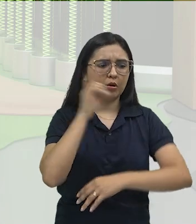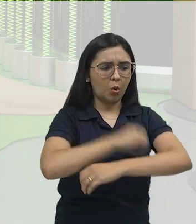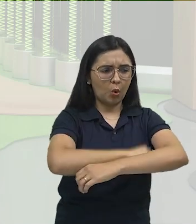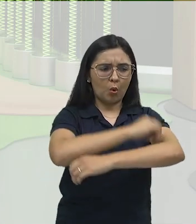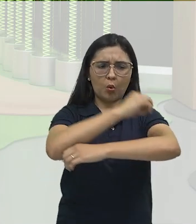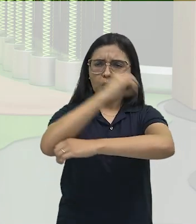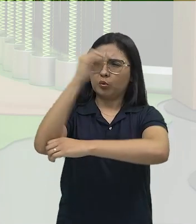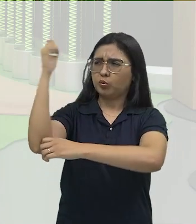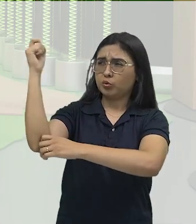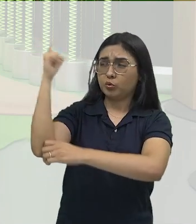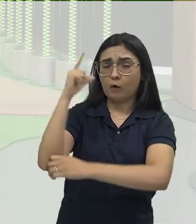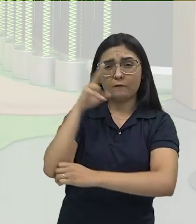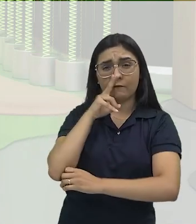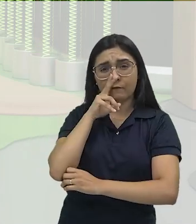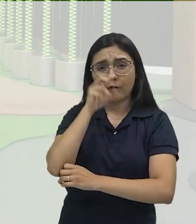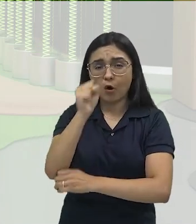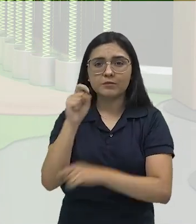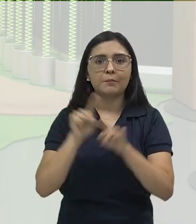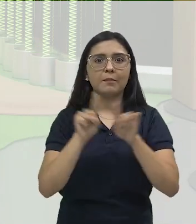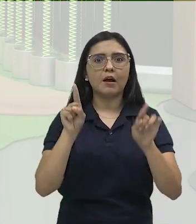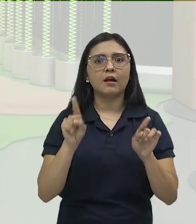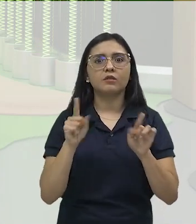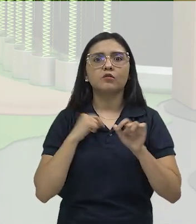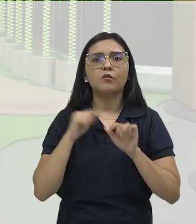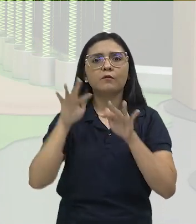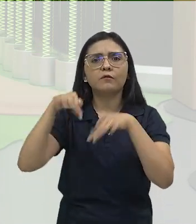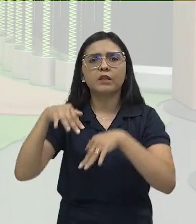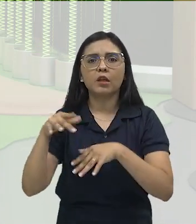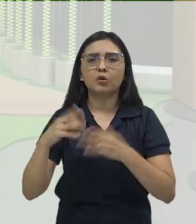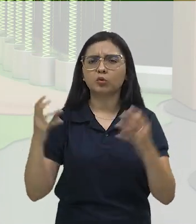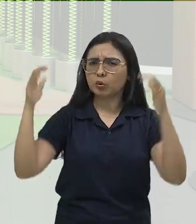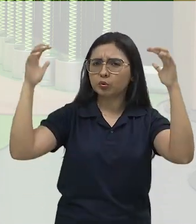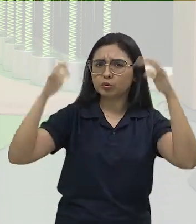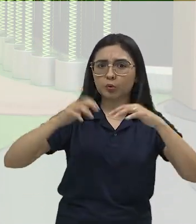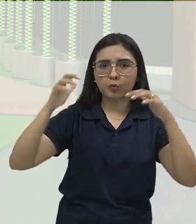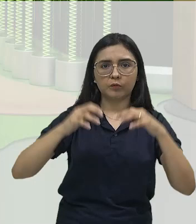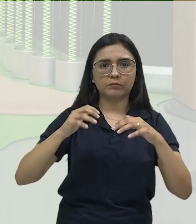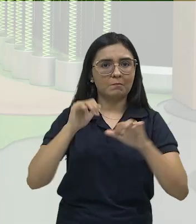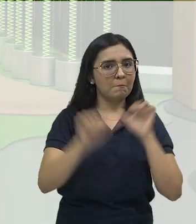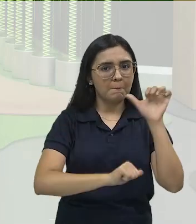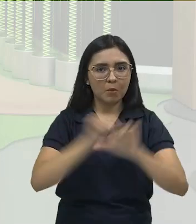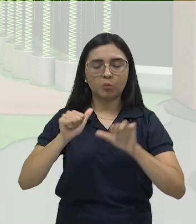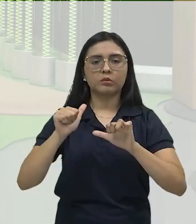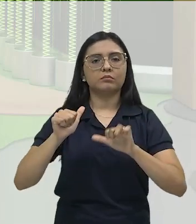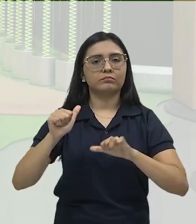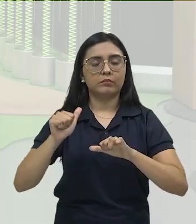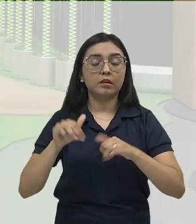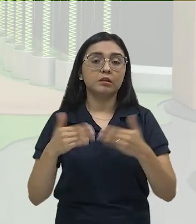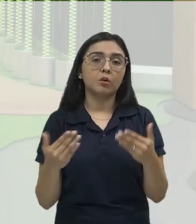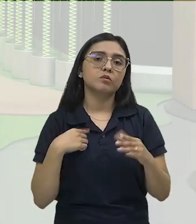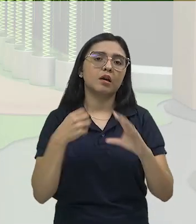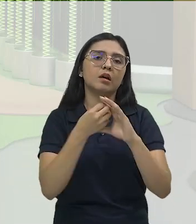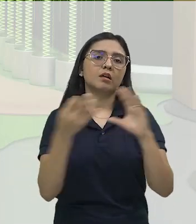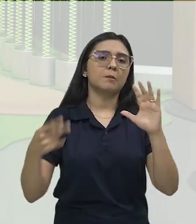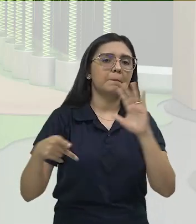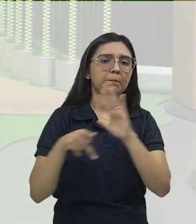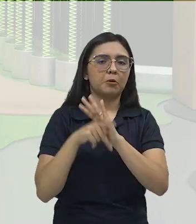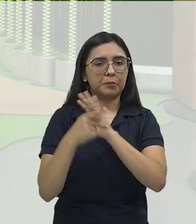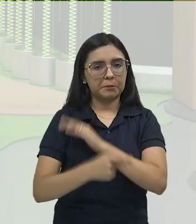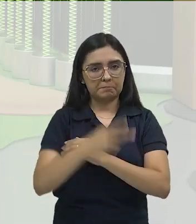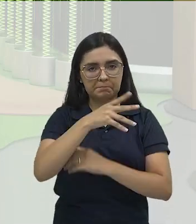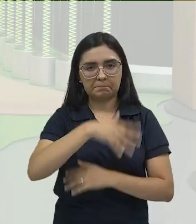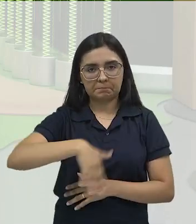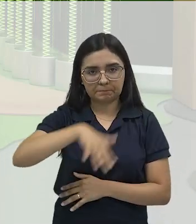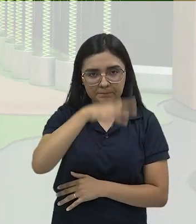amanheceu super ensolarado, no final do dia, o que vem? A chuva, né? São características comuns da nossa região.